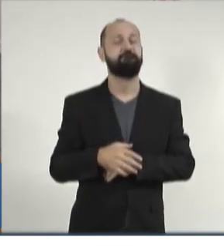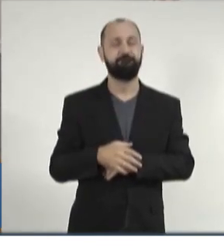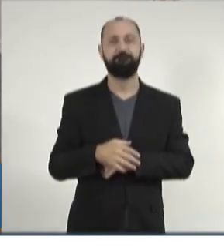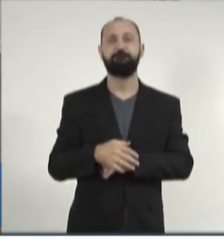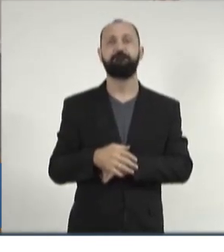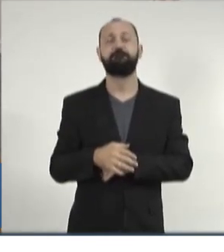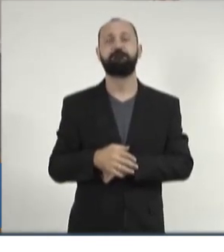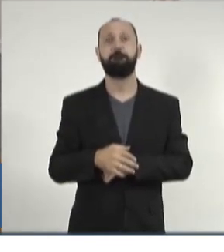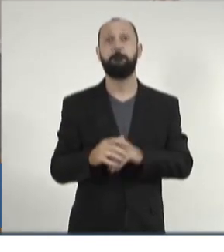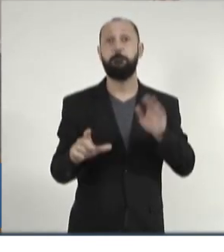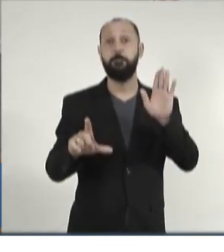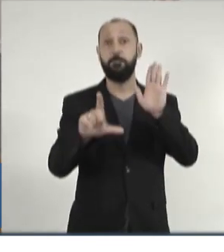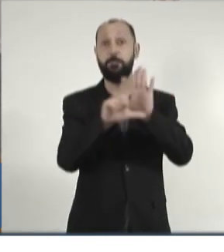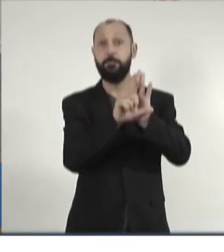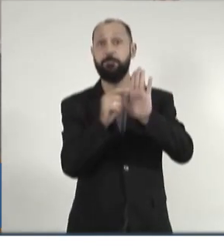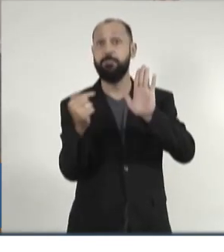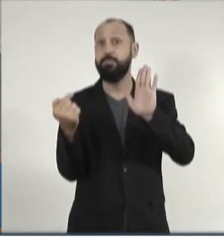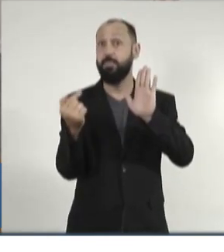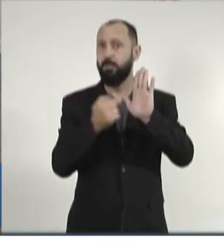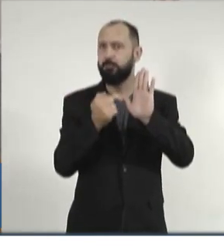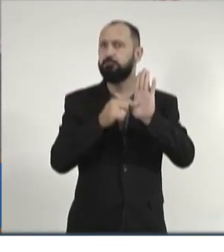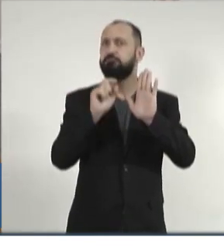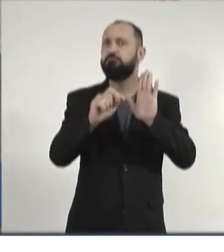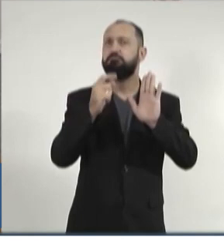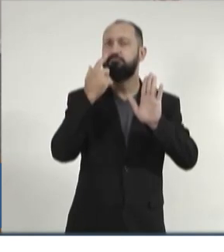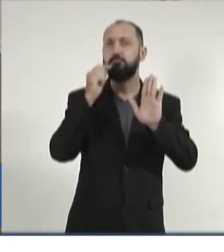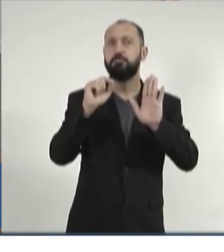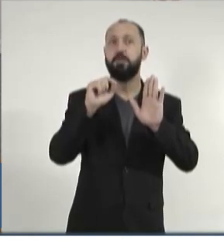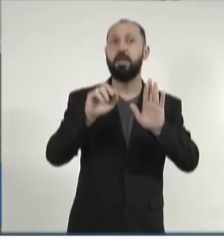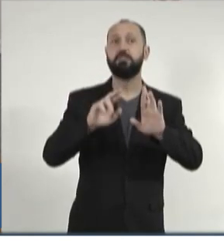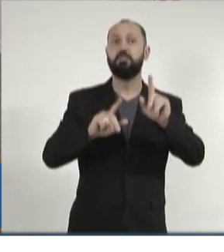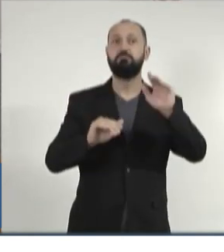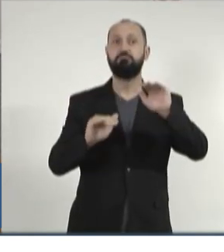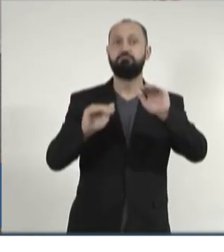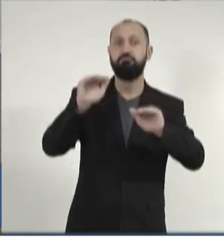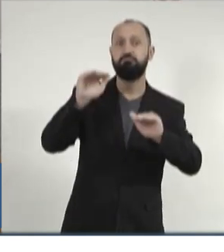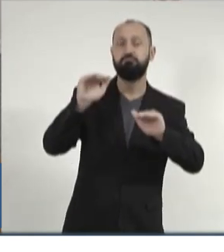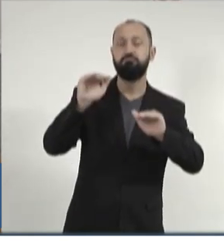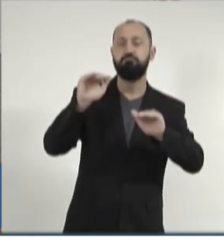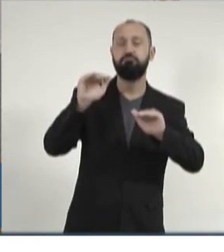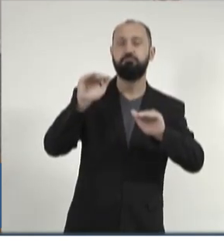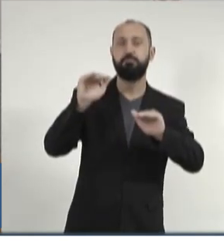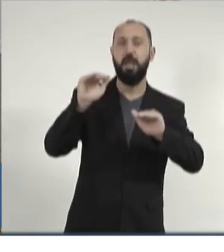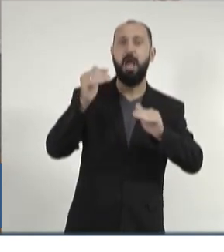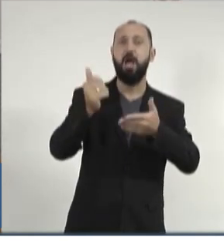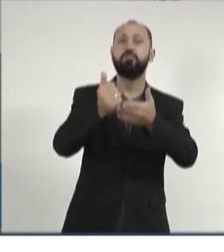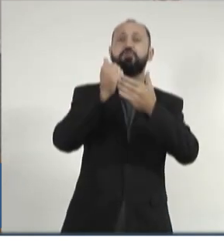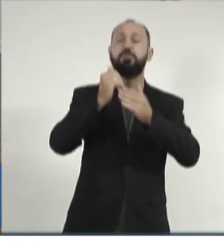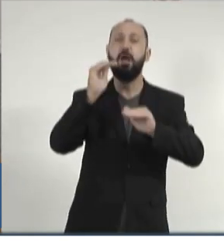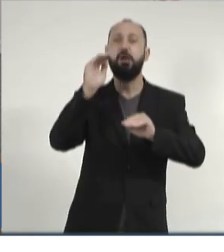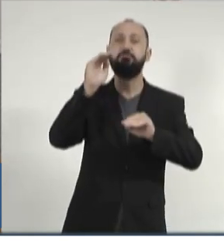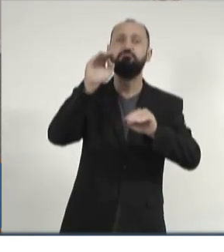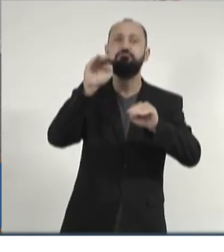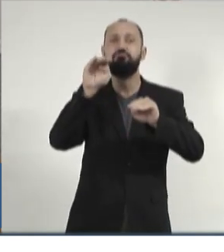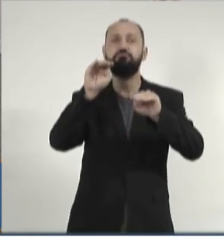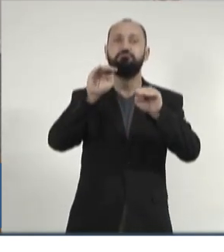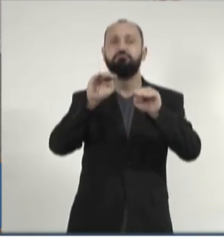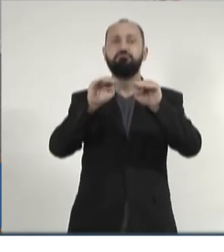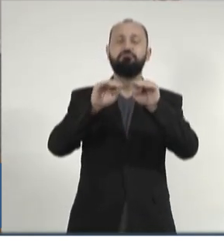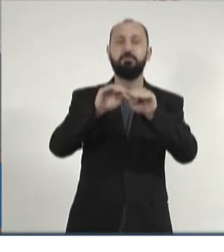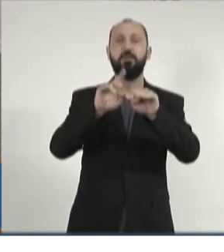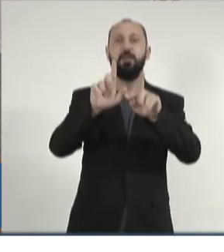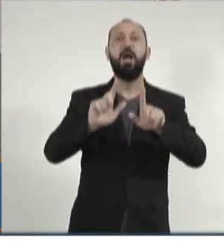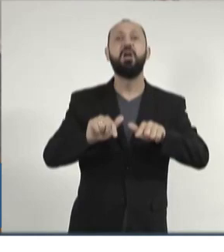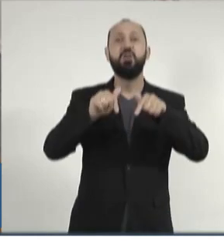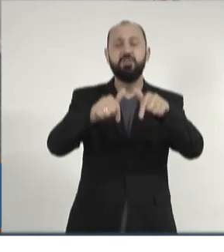é uma lei que veio para reduzir as desigualdades, daí que a gente chama de ação afirmativa. Por quê?